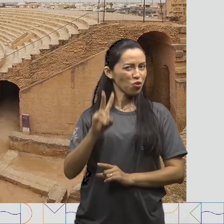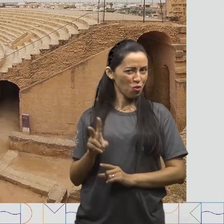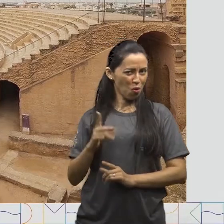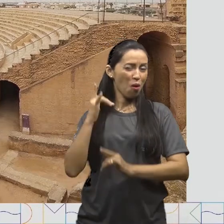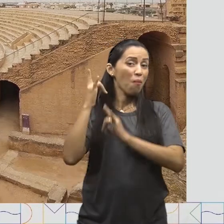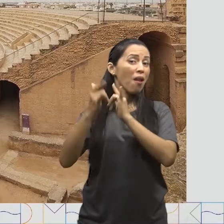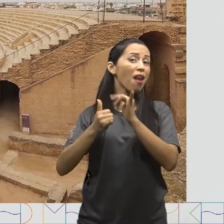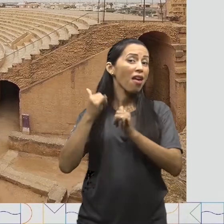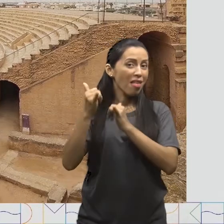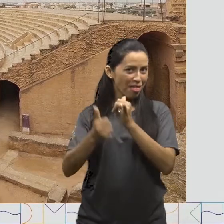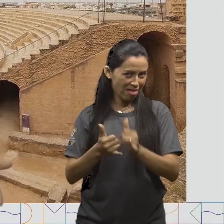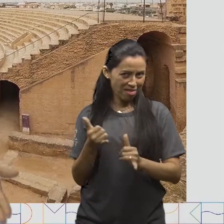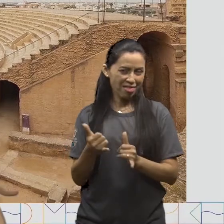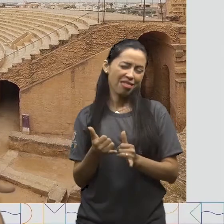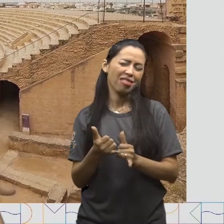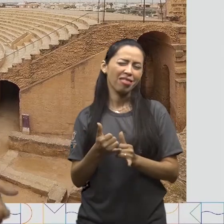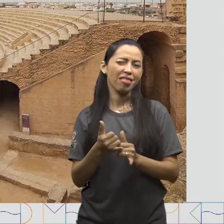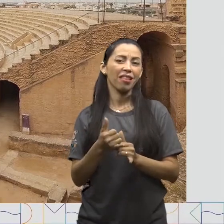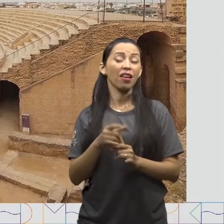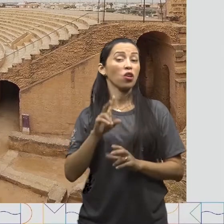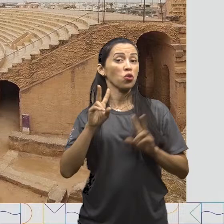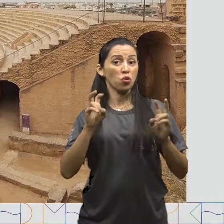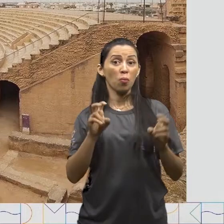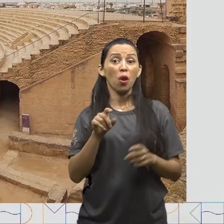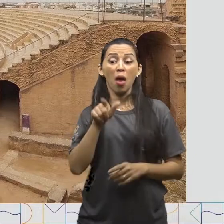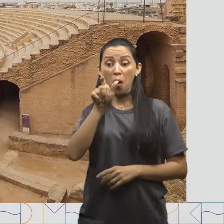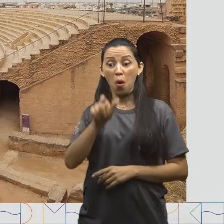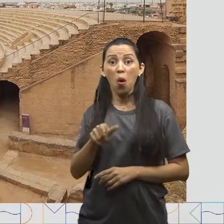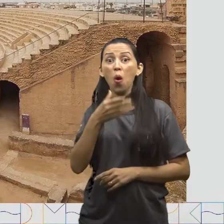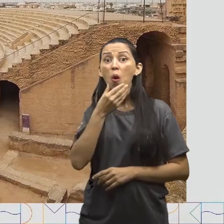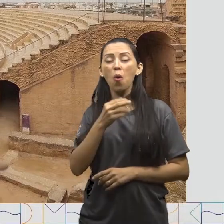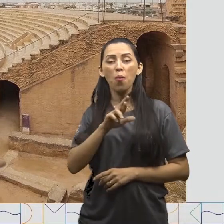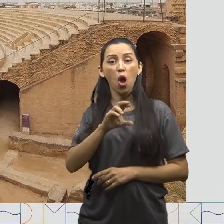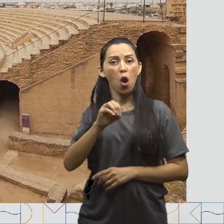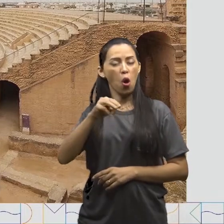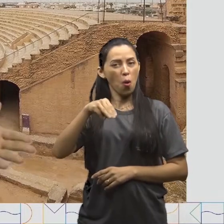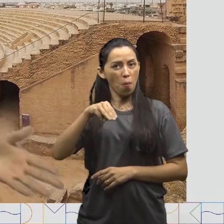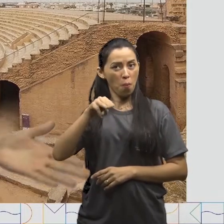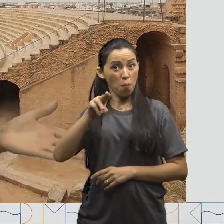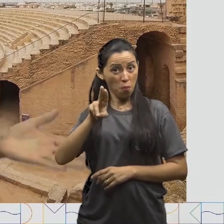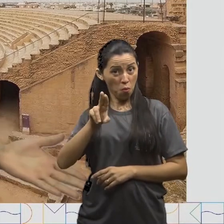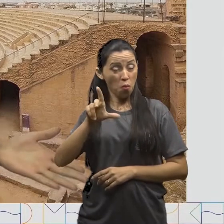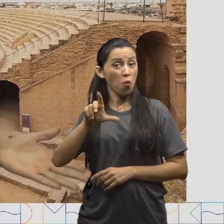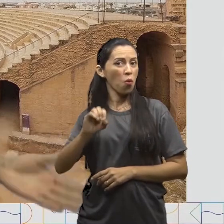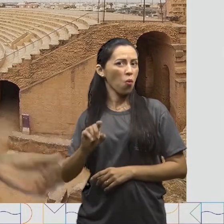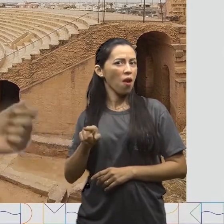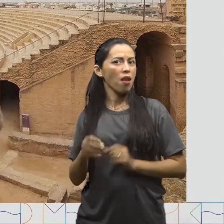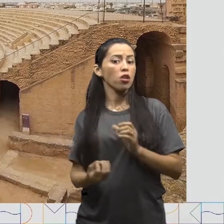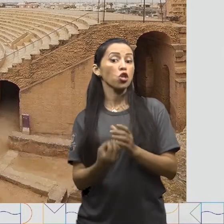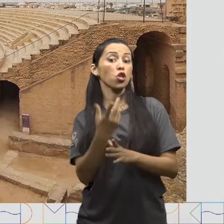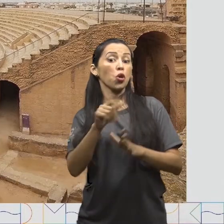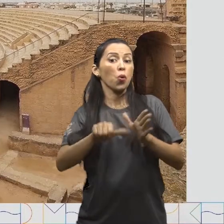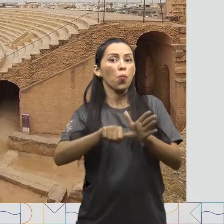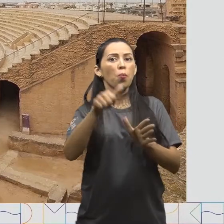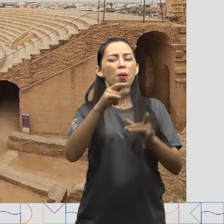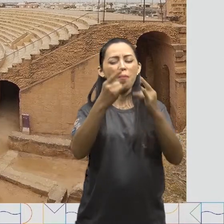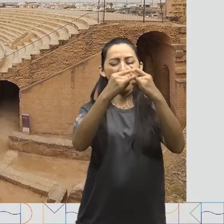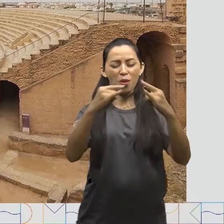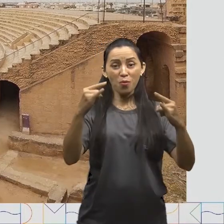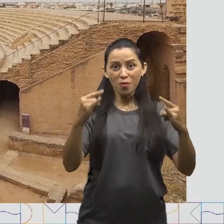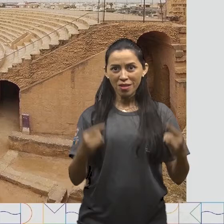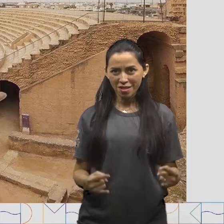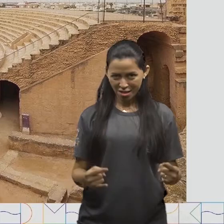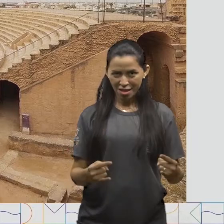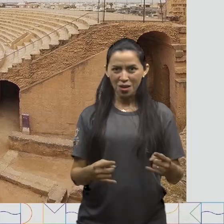dele, de que o fundador de Roma, Rômulo, teria construído o primeiro circo, ao explicar para o